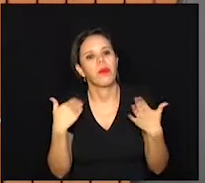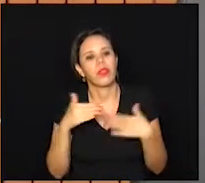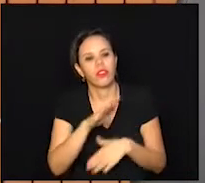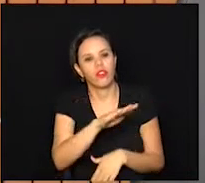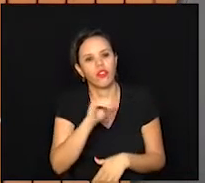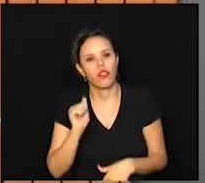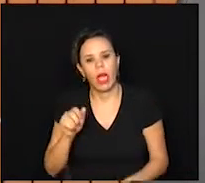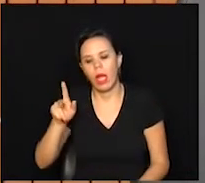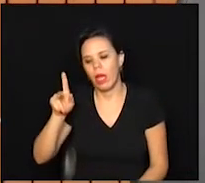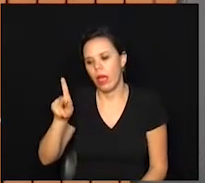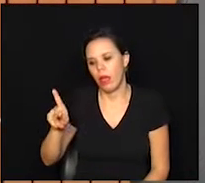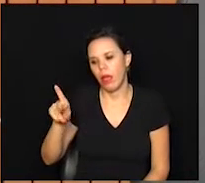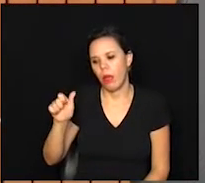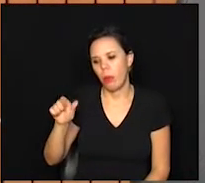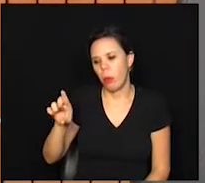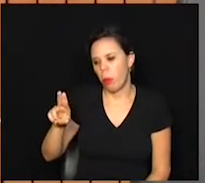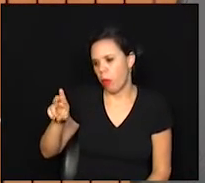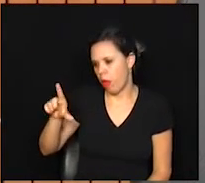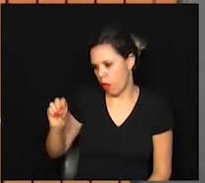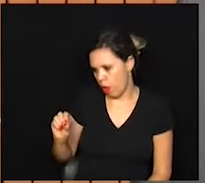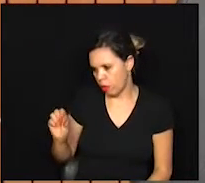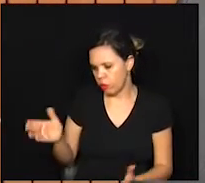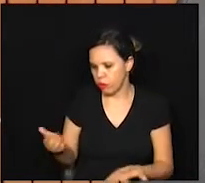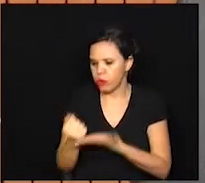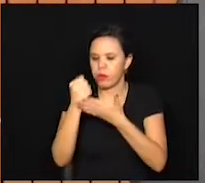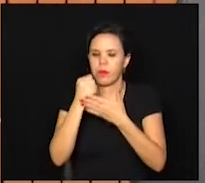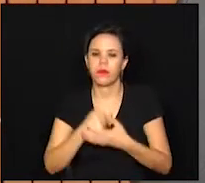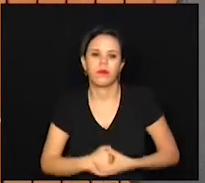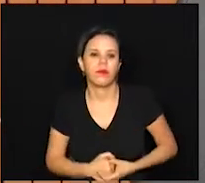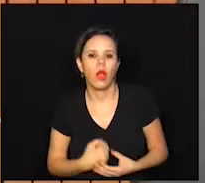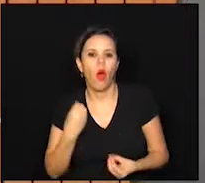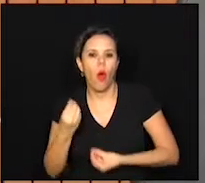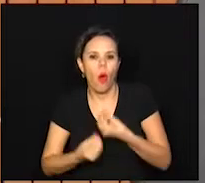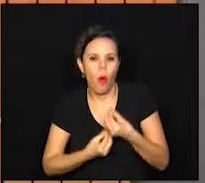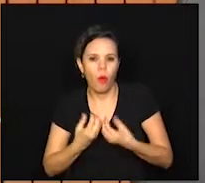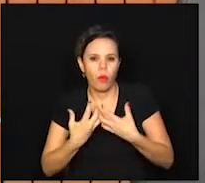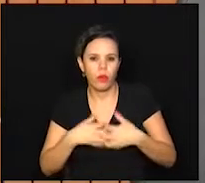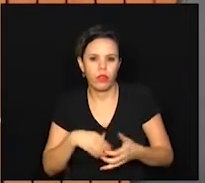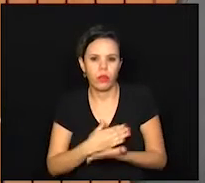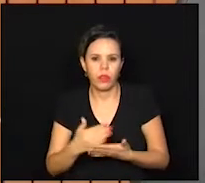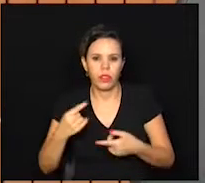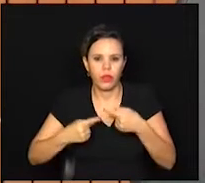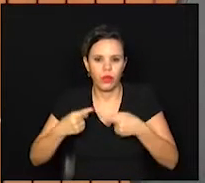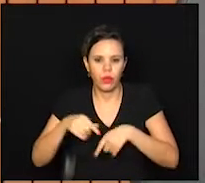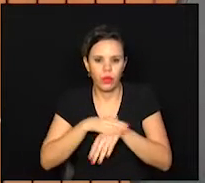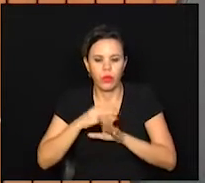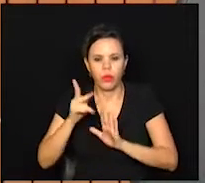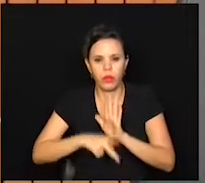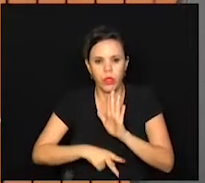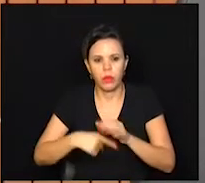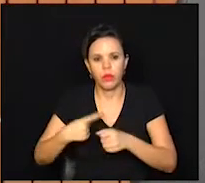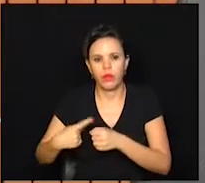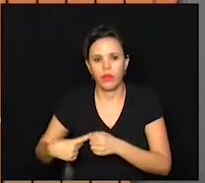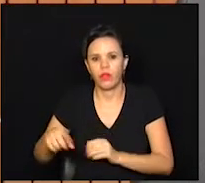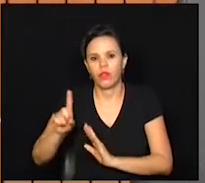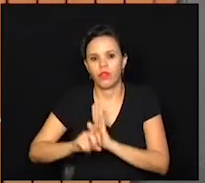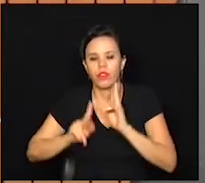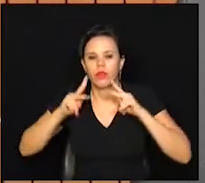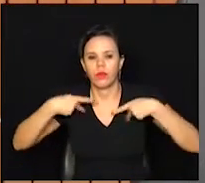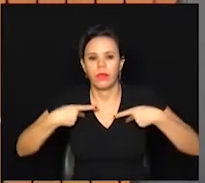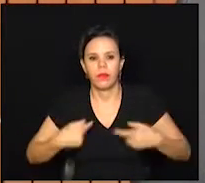Paulo Mariante, também para dar essa contribuição de como que a gente pode começar a discutir esse Plano Municipal de Direitos Humanos.